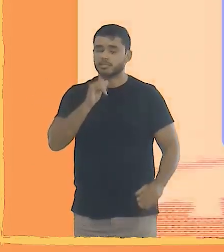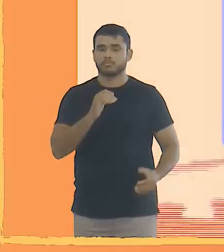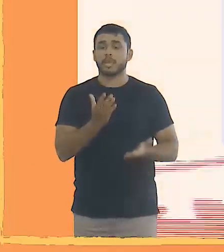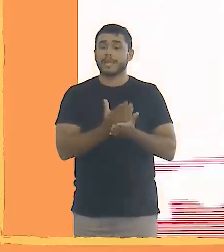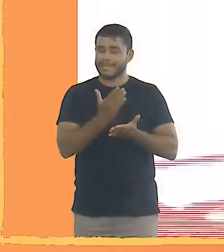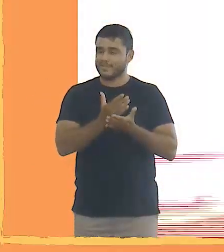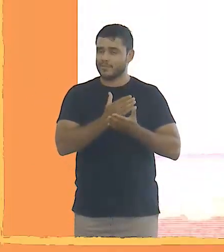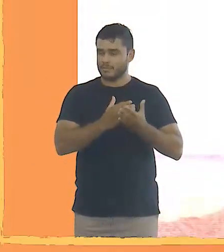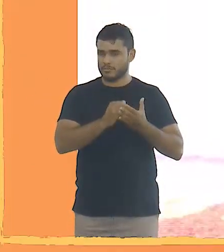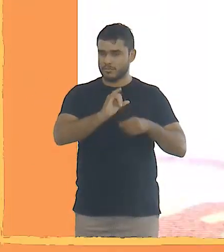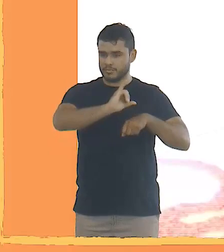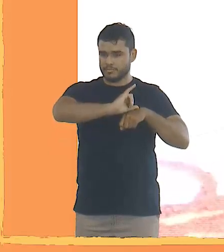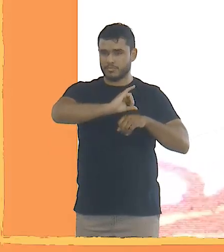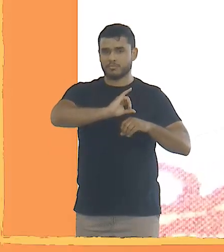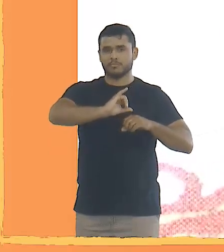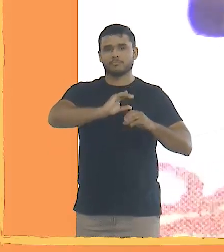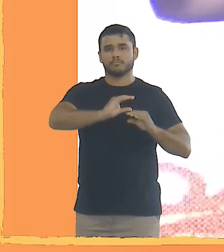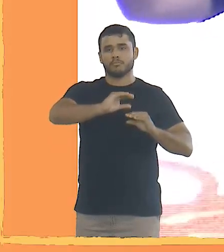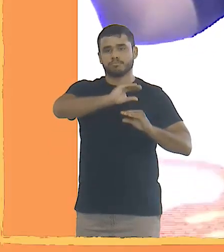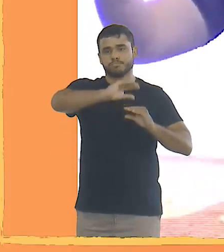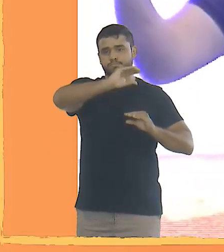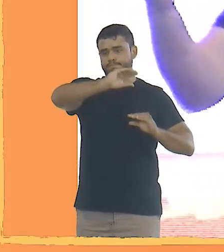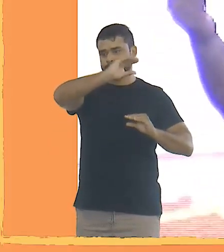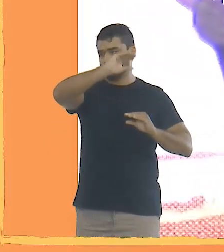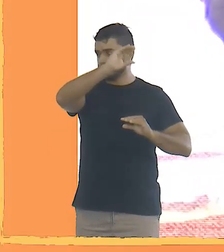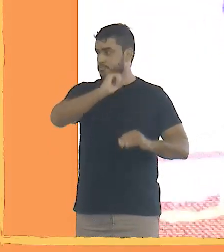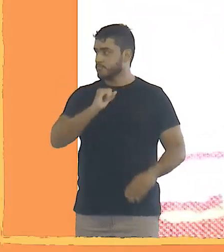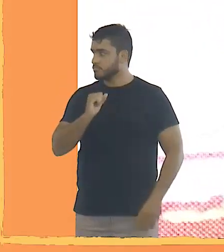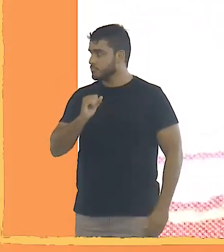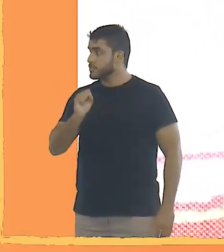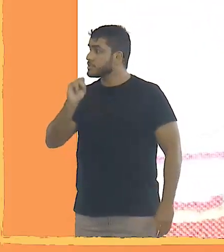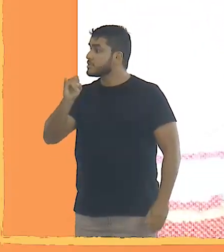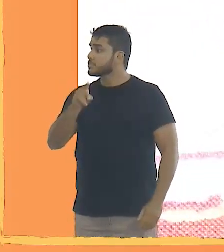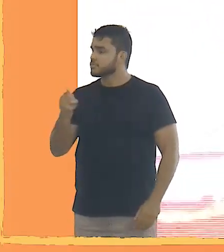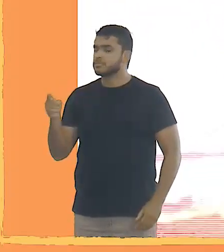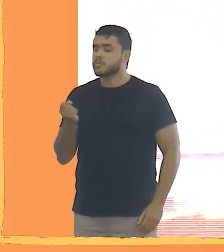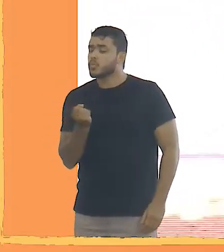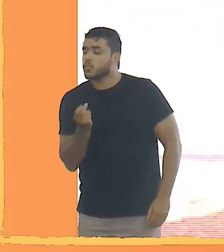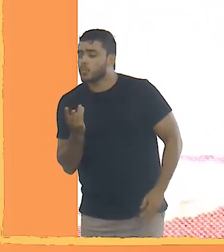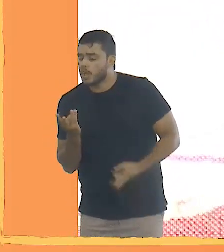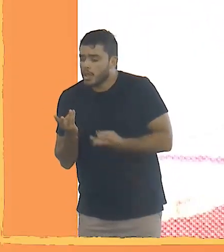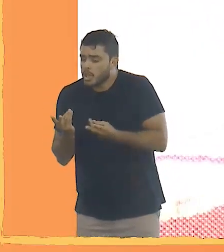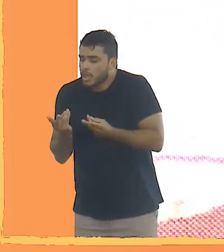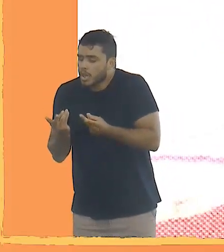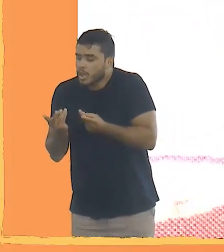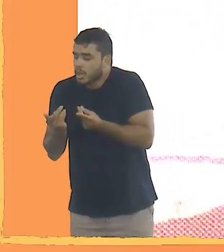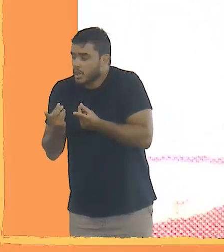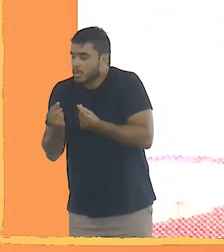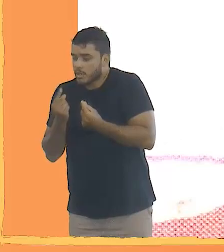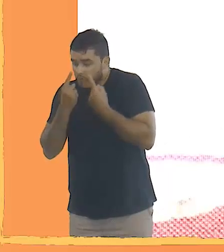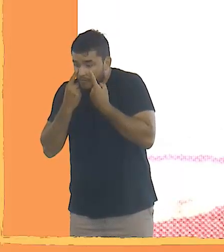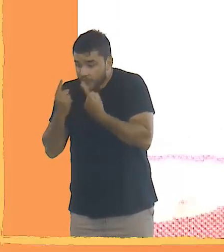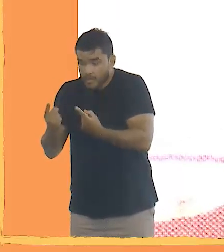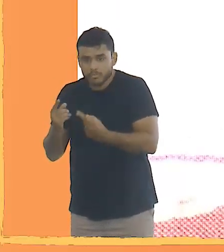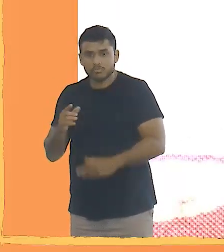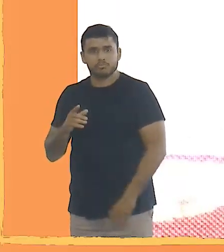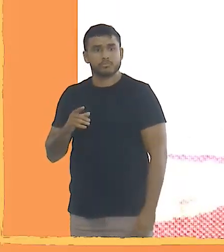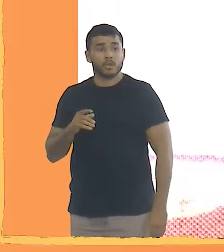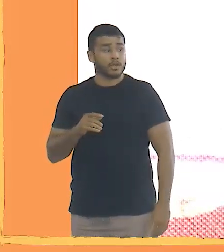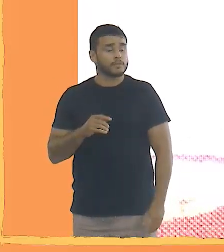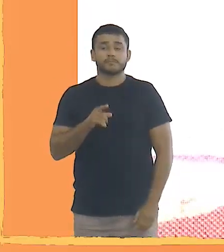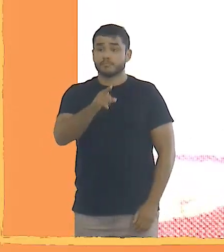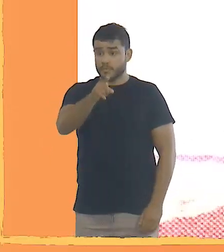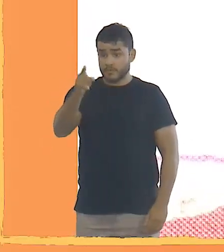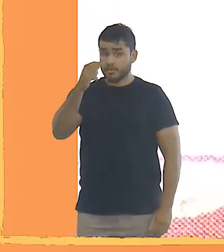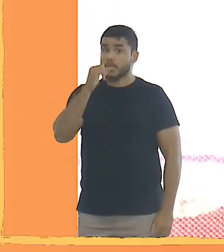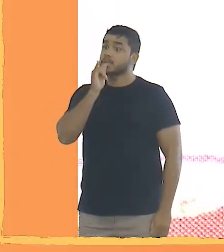a quantidade de palitos, eu tive que olhar para a quantidade de palitos. Mas eu disse para vocês que para saber quantos cartões da Mega Sena